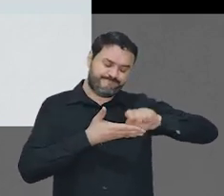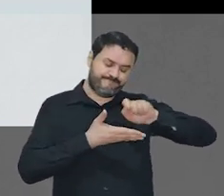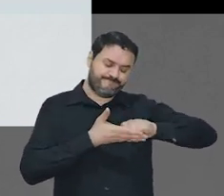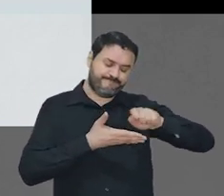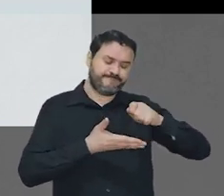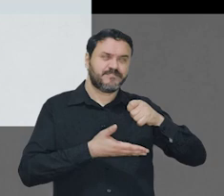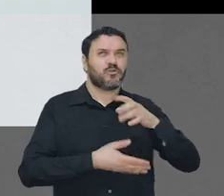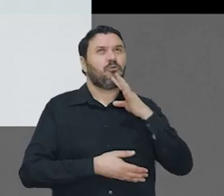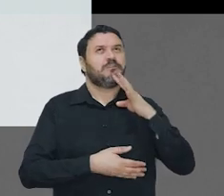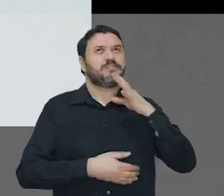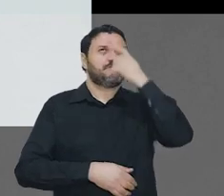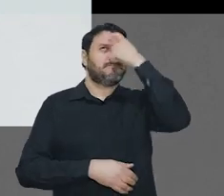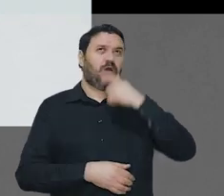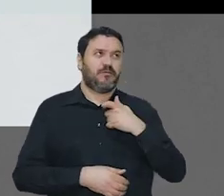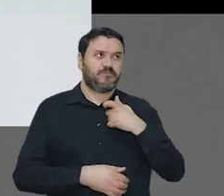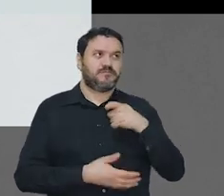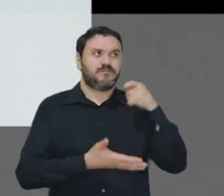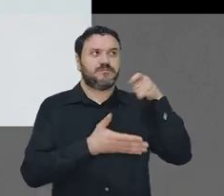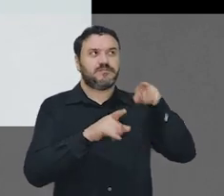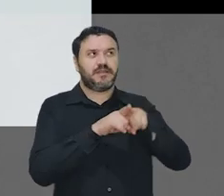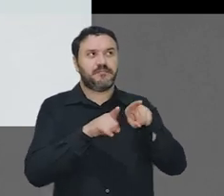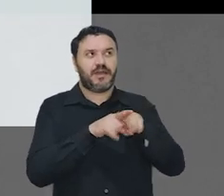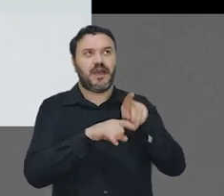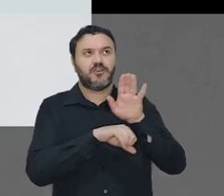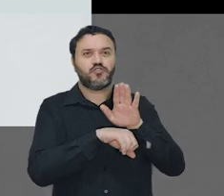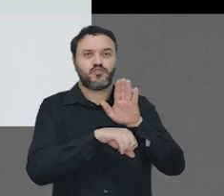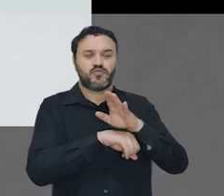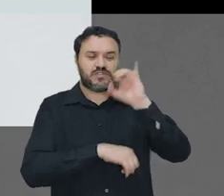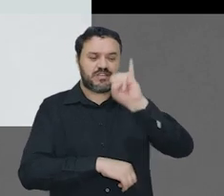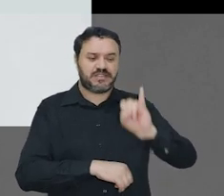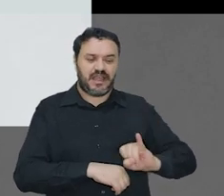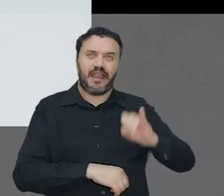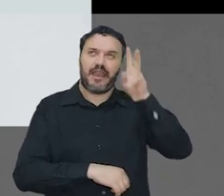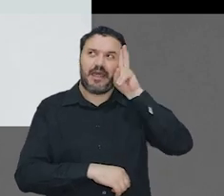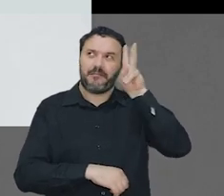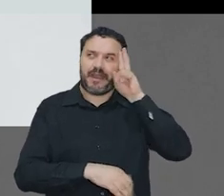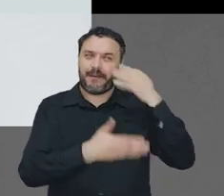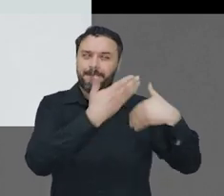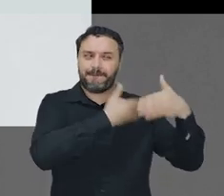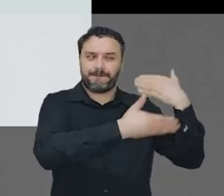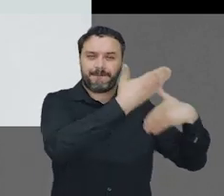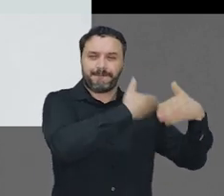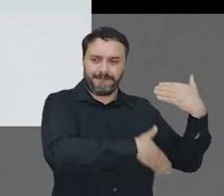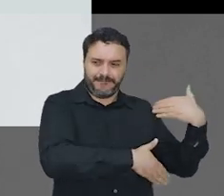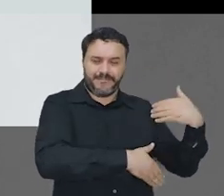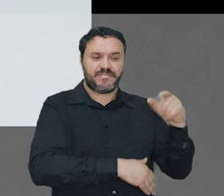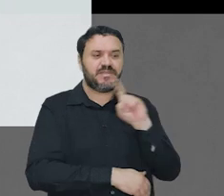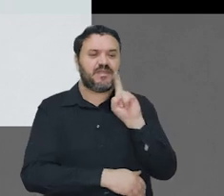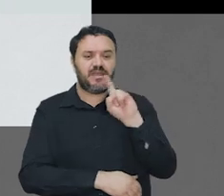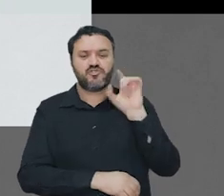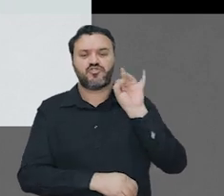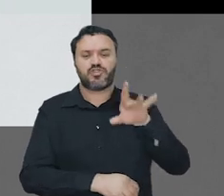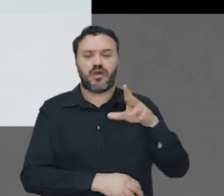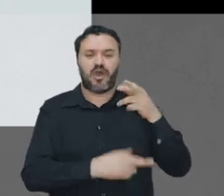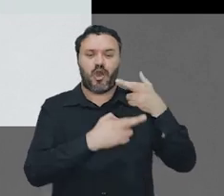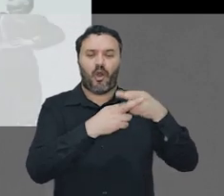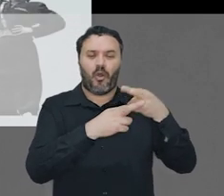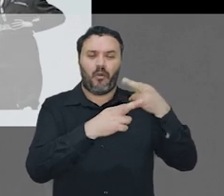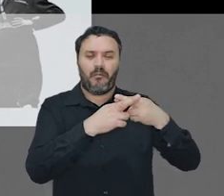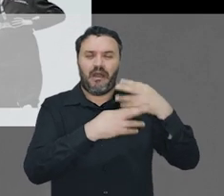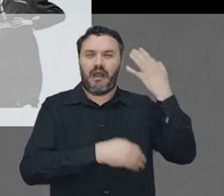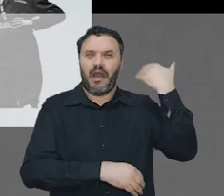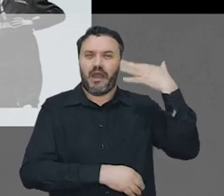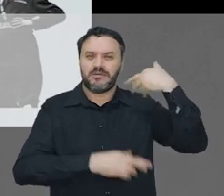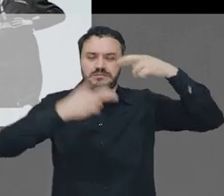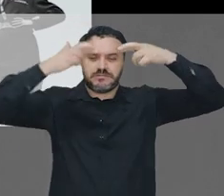mesmo, relembrar suas origens, sua história, não somente as glórias do Império Romano, mas também